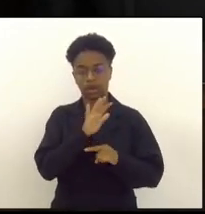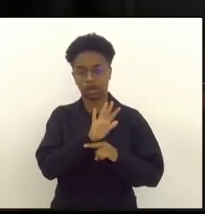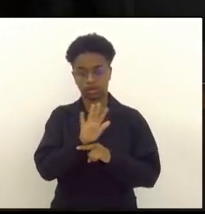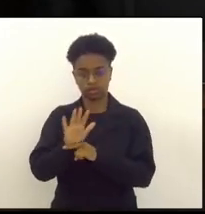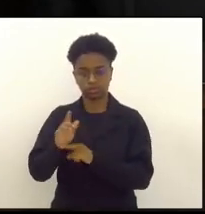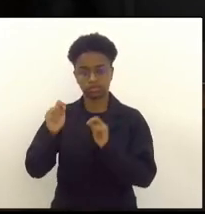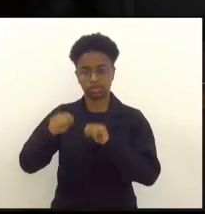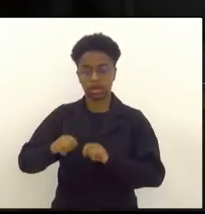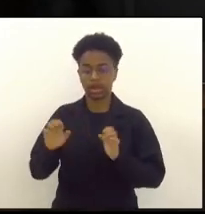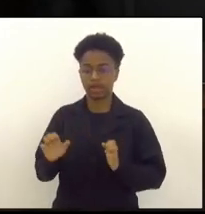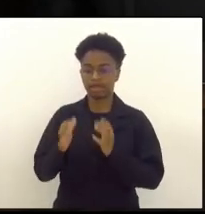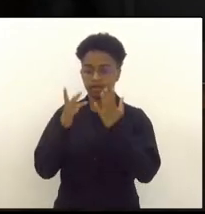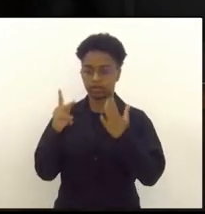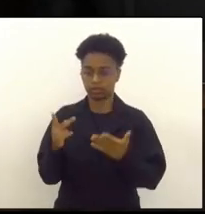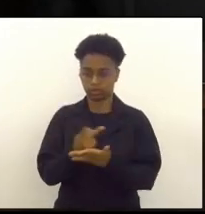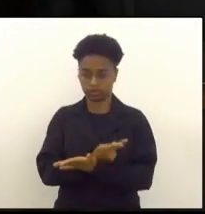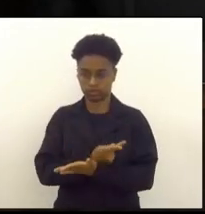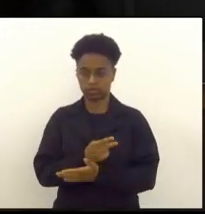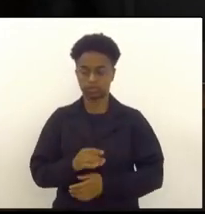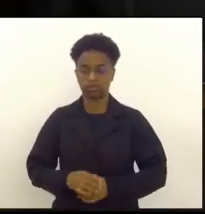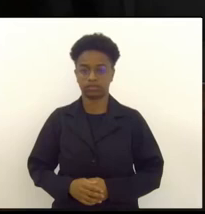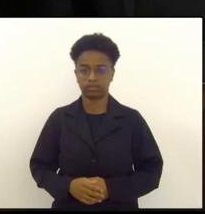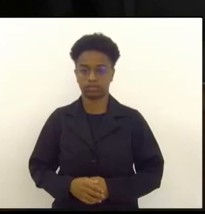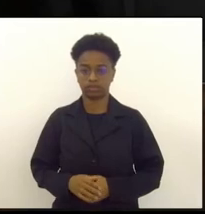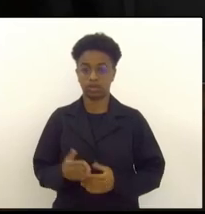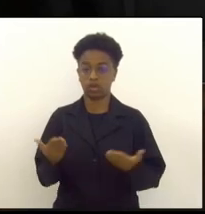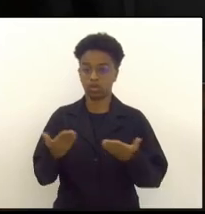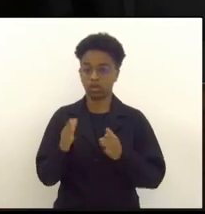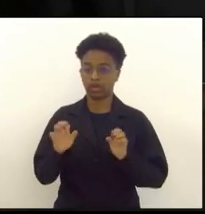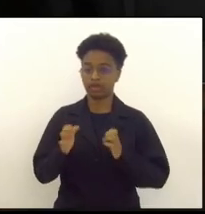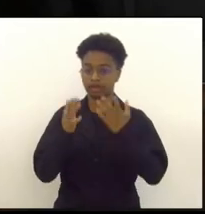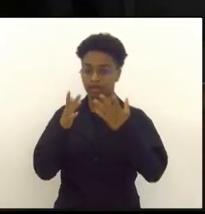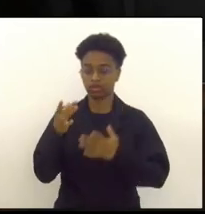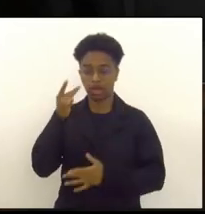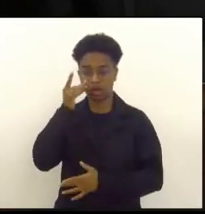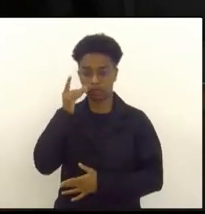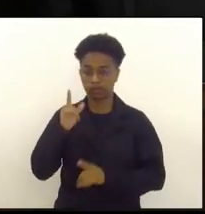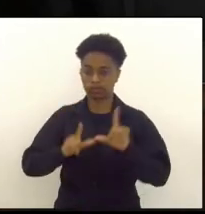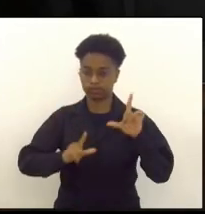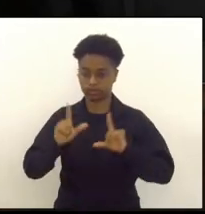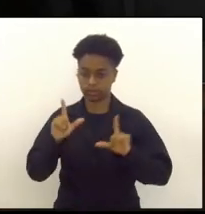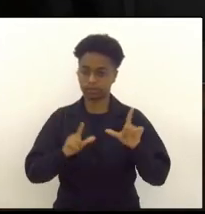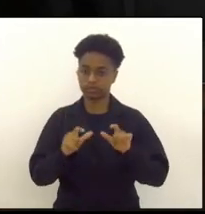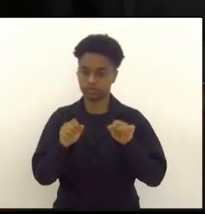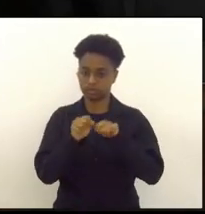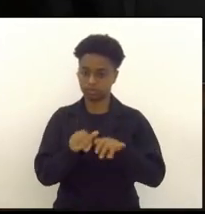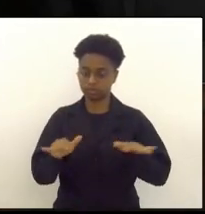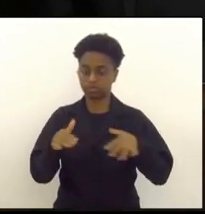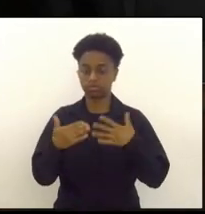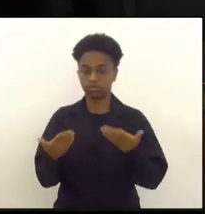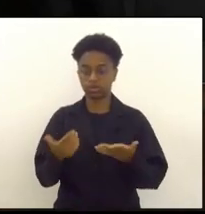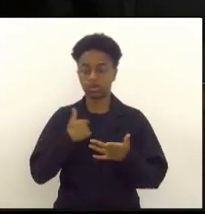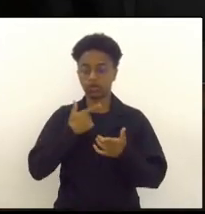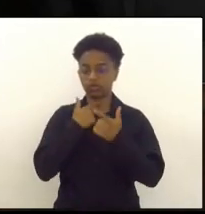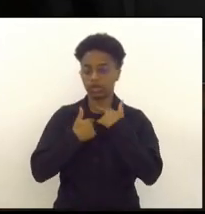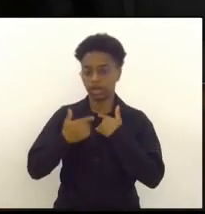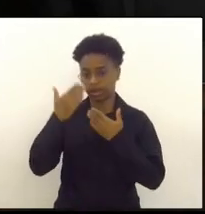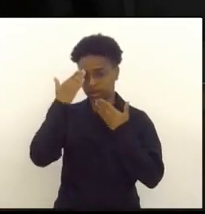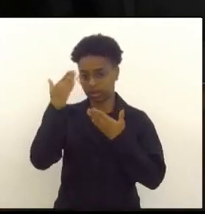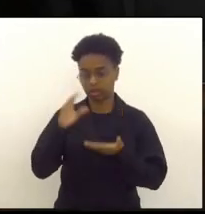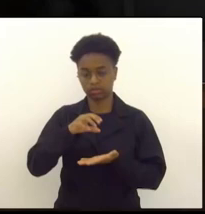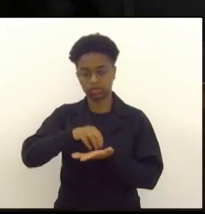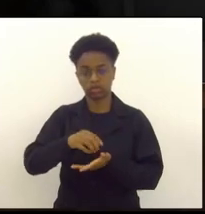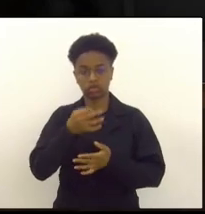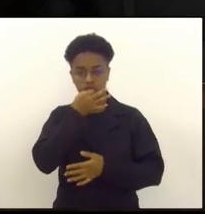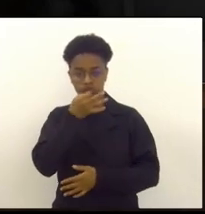para que esse evento acontecesse. O evento está sendo transmitido ao vivo. Eu quero agradecer ao Departamento de